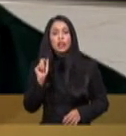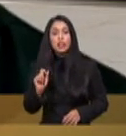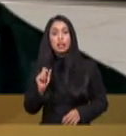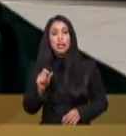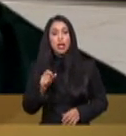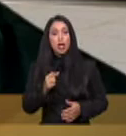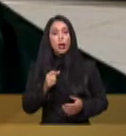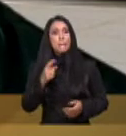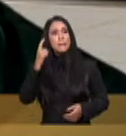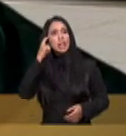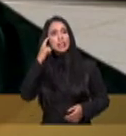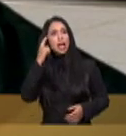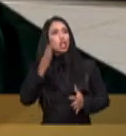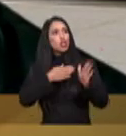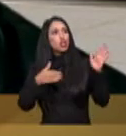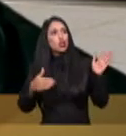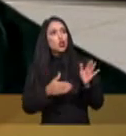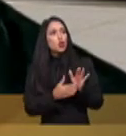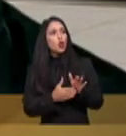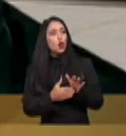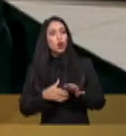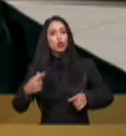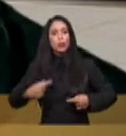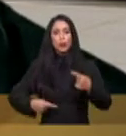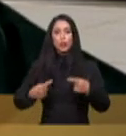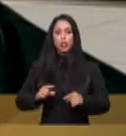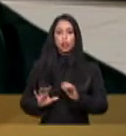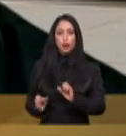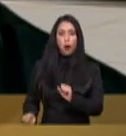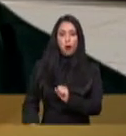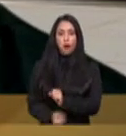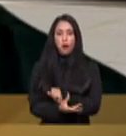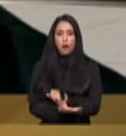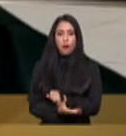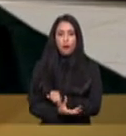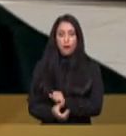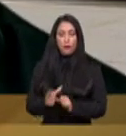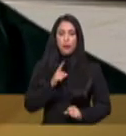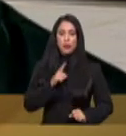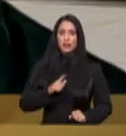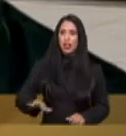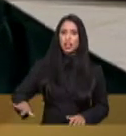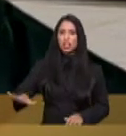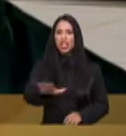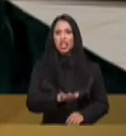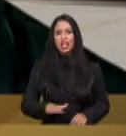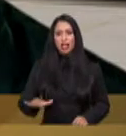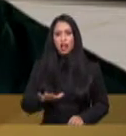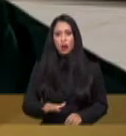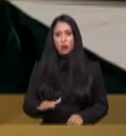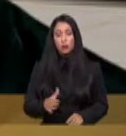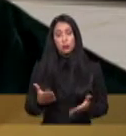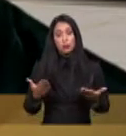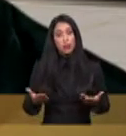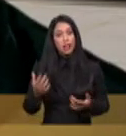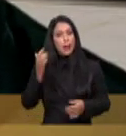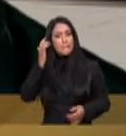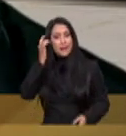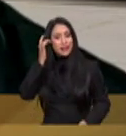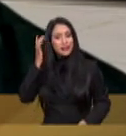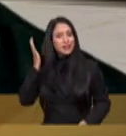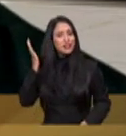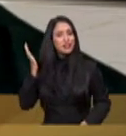todo político é corrupto, em algum ponto o eleitor faz generalização, porque para ele é mais